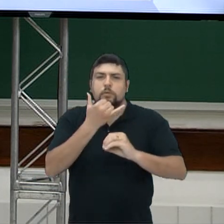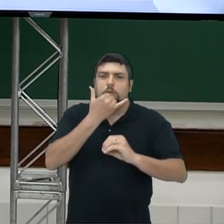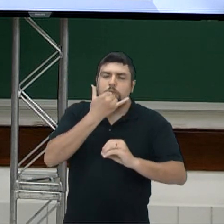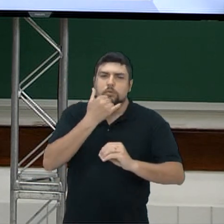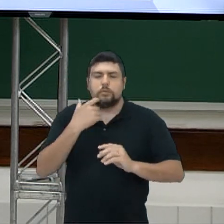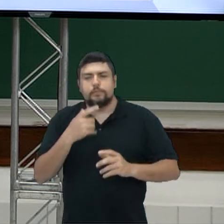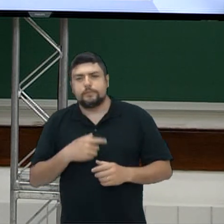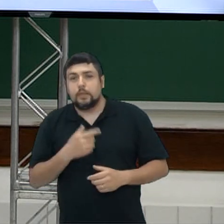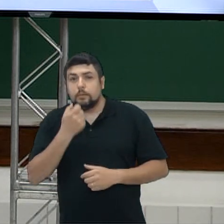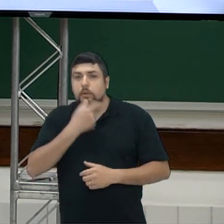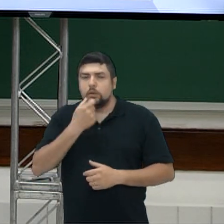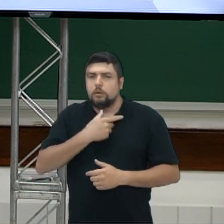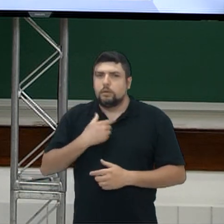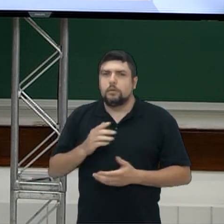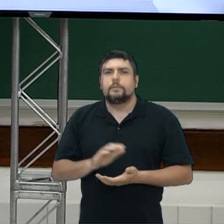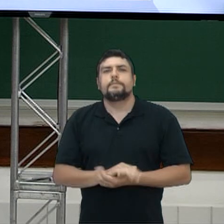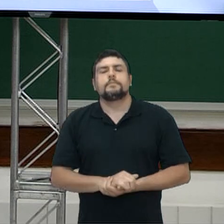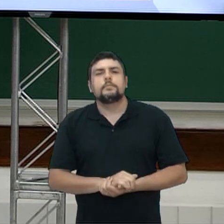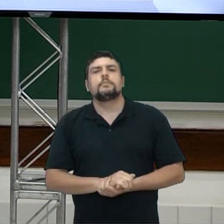né, galera?